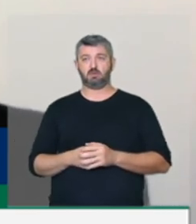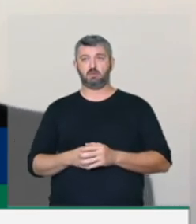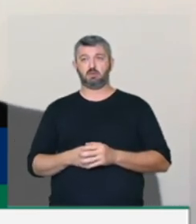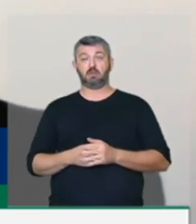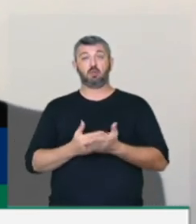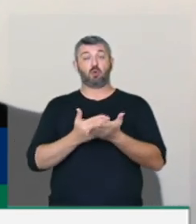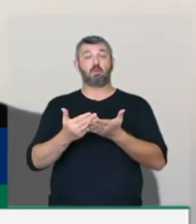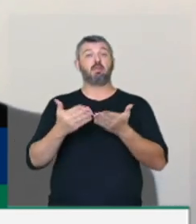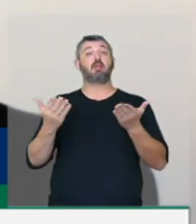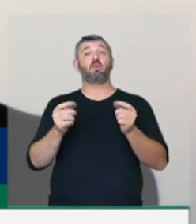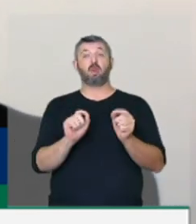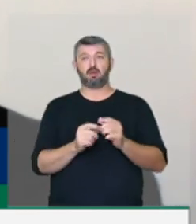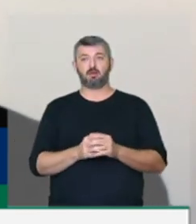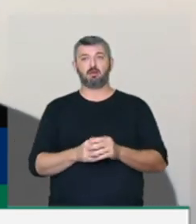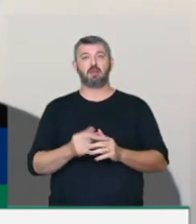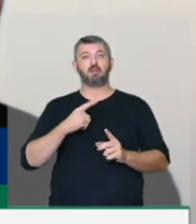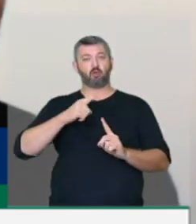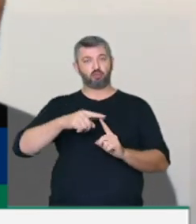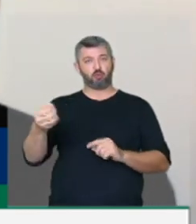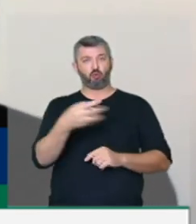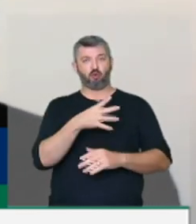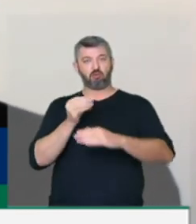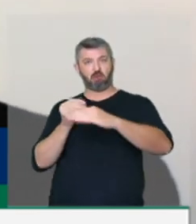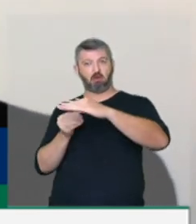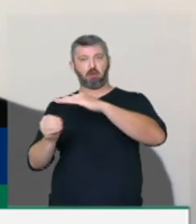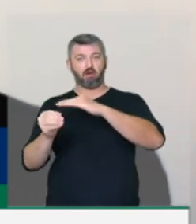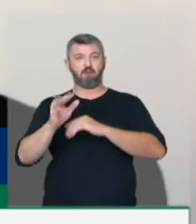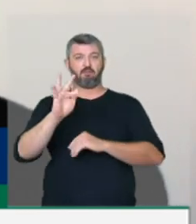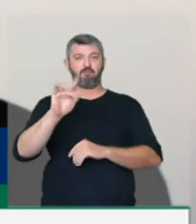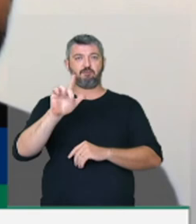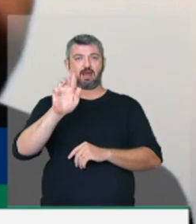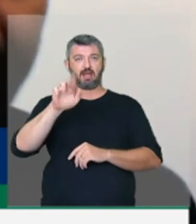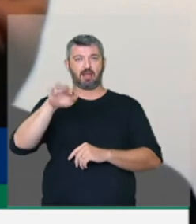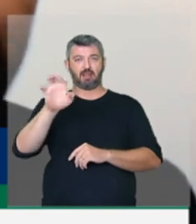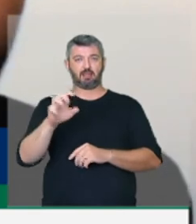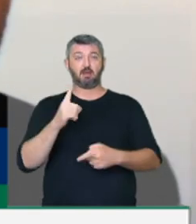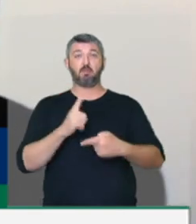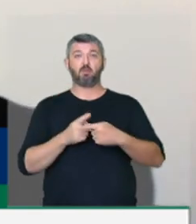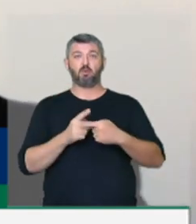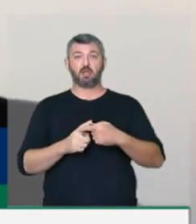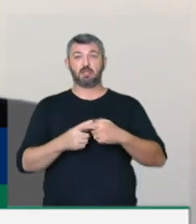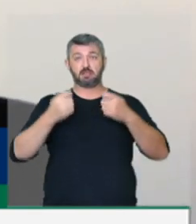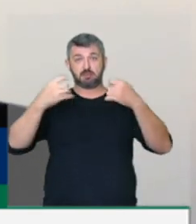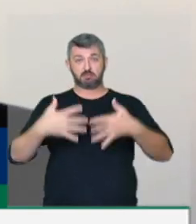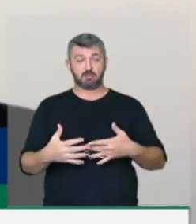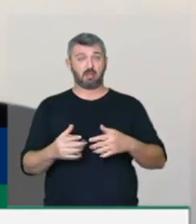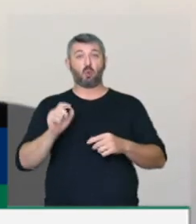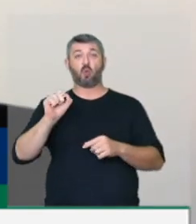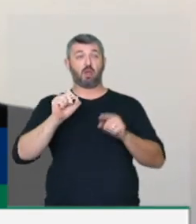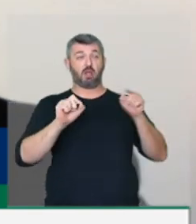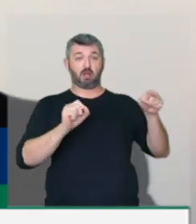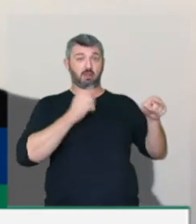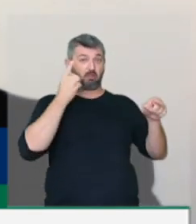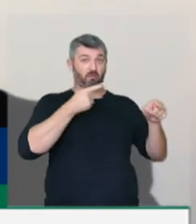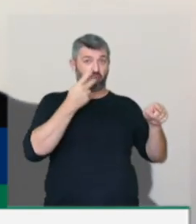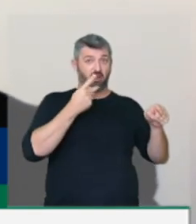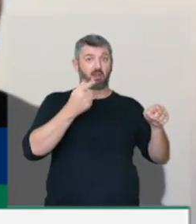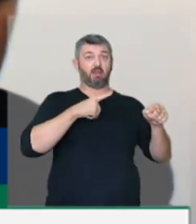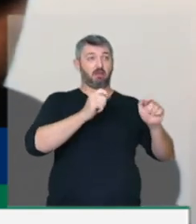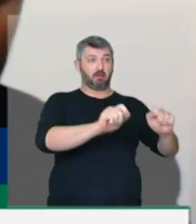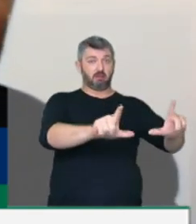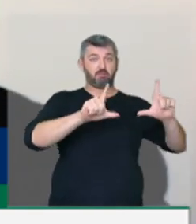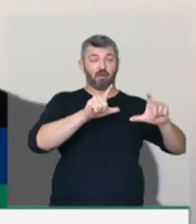inaugura, portanto, uma modalidade nova de flagrante, ao justificar que, pelo fato das falas do deputado estarem